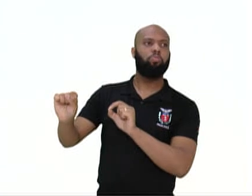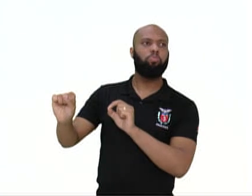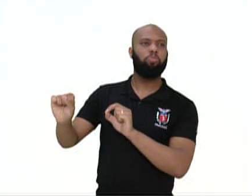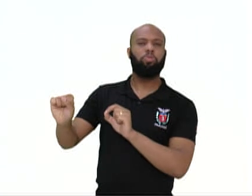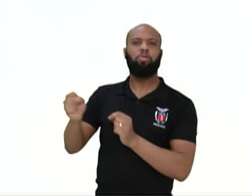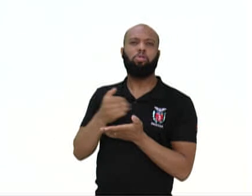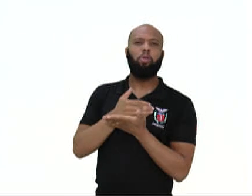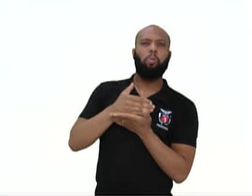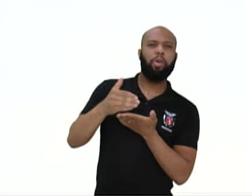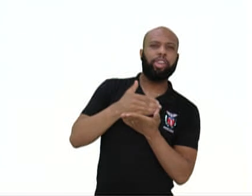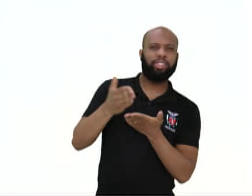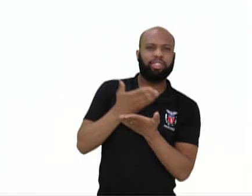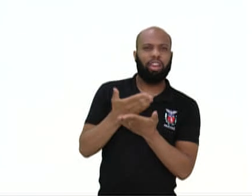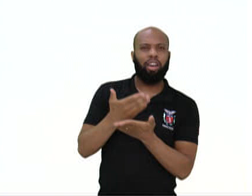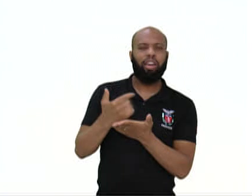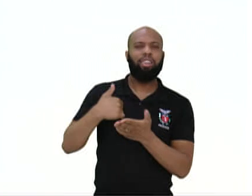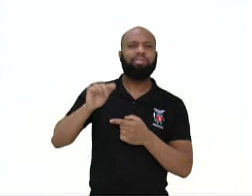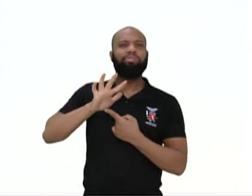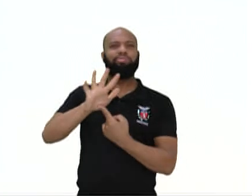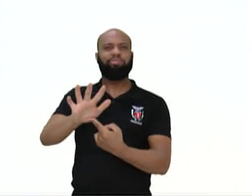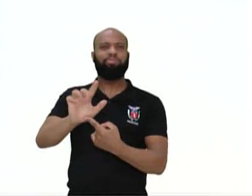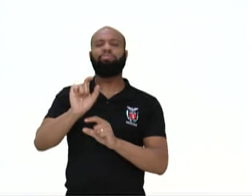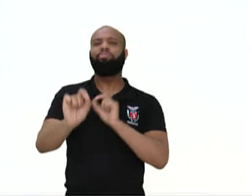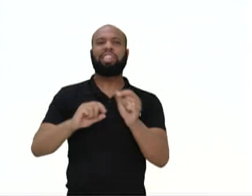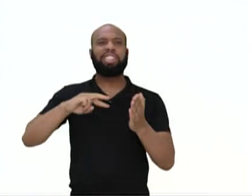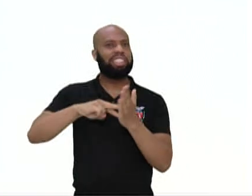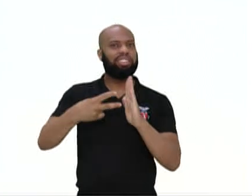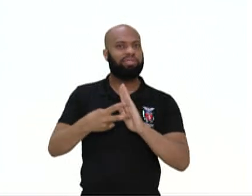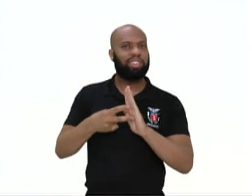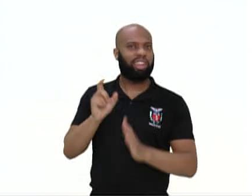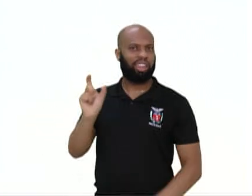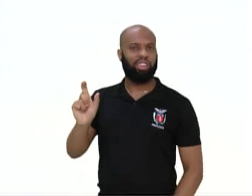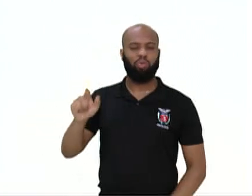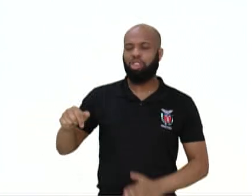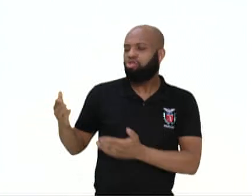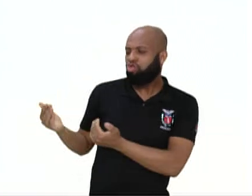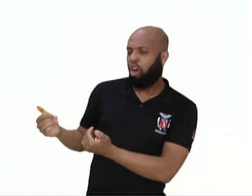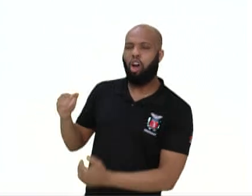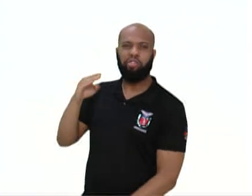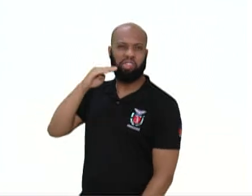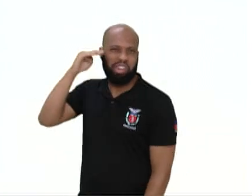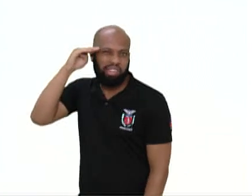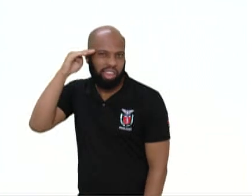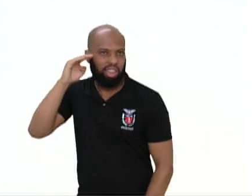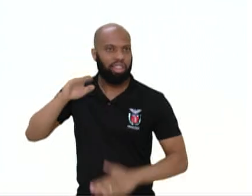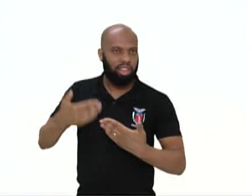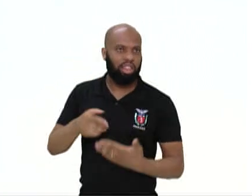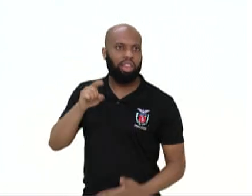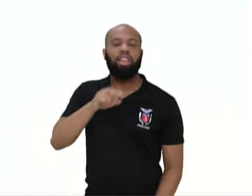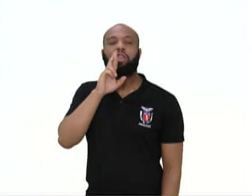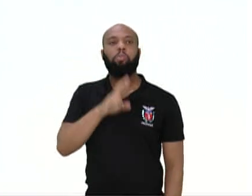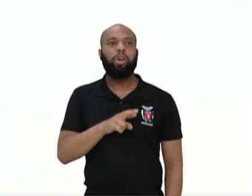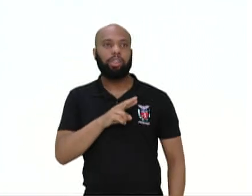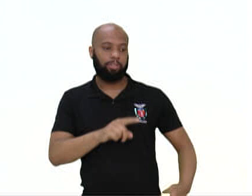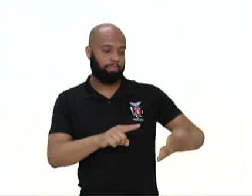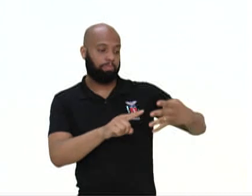no começo da aula mesmo que muchacho seria alguém jovem, adolescente? Então, letra C,